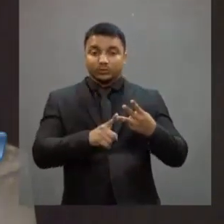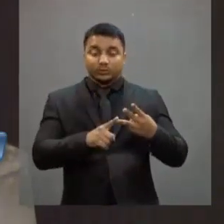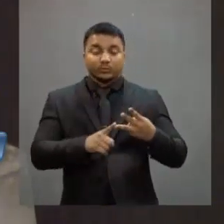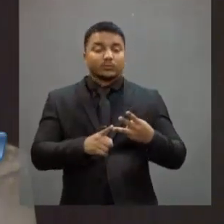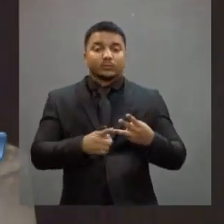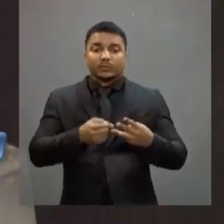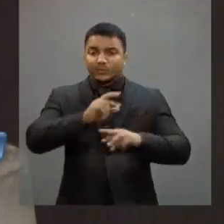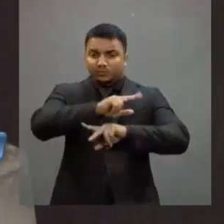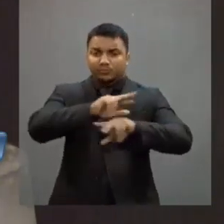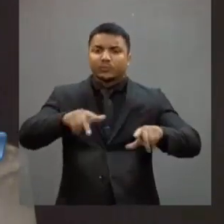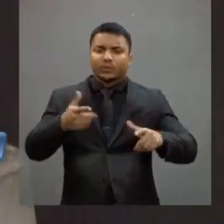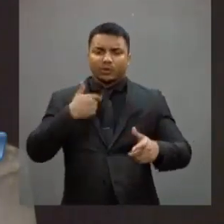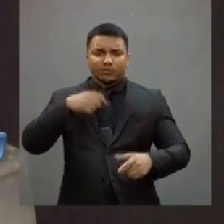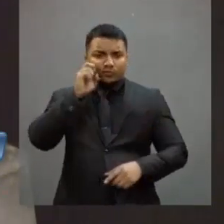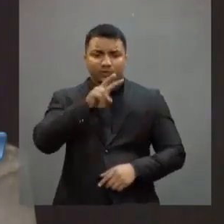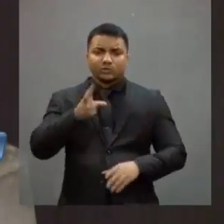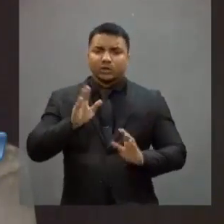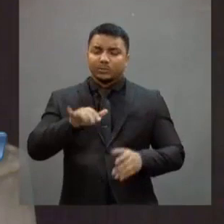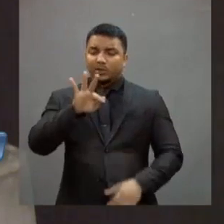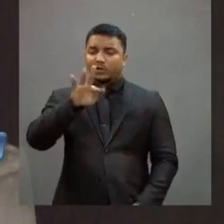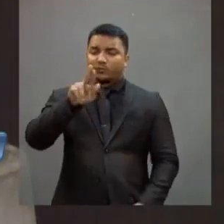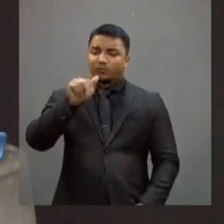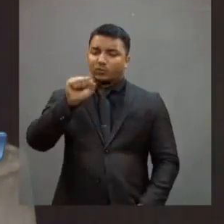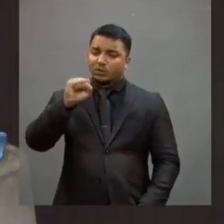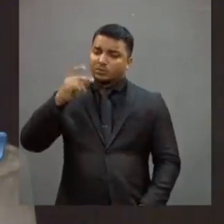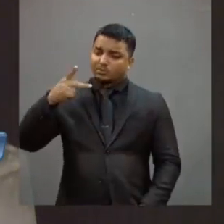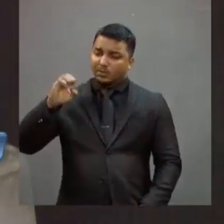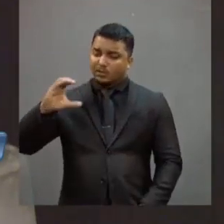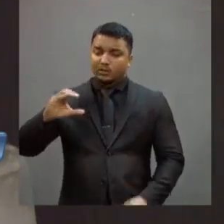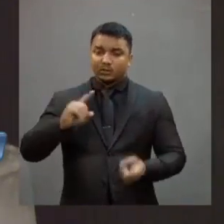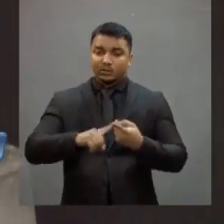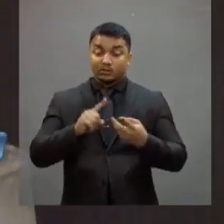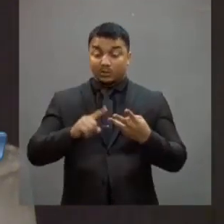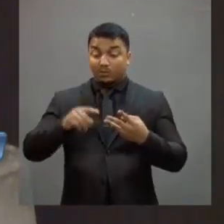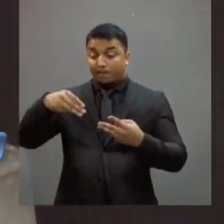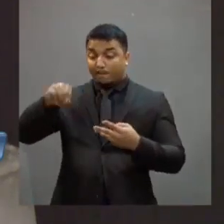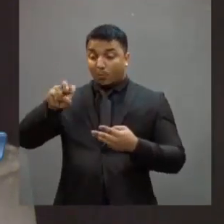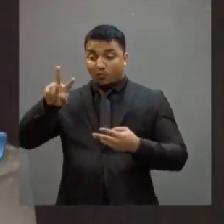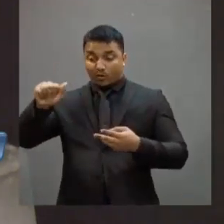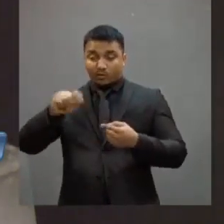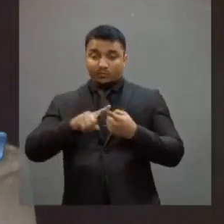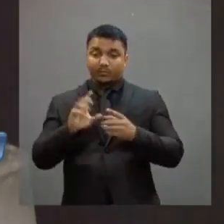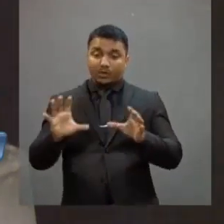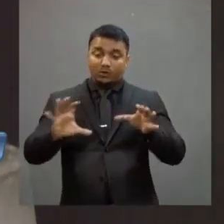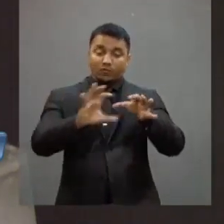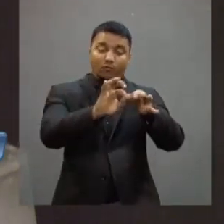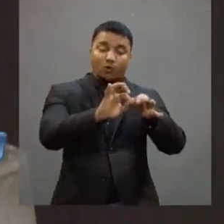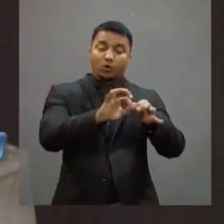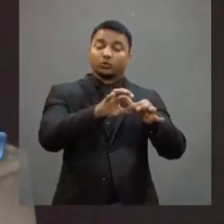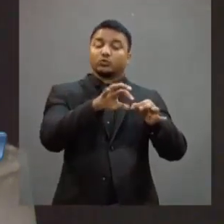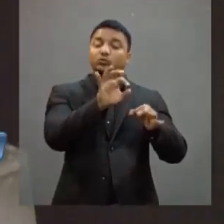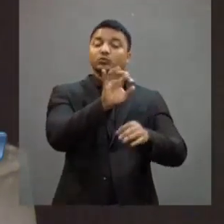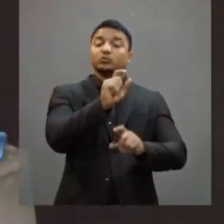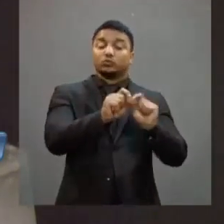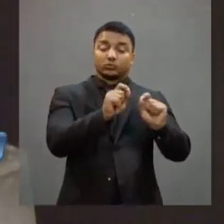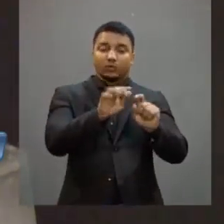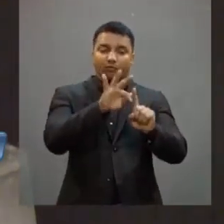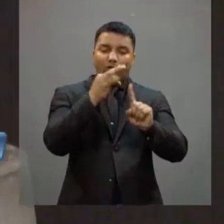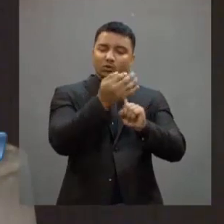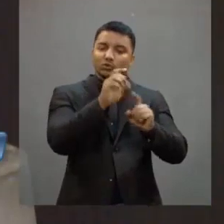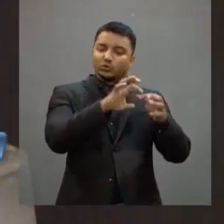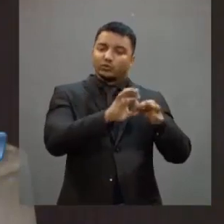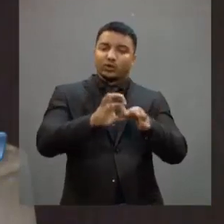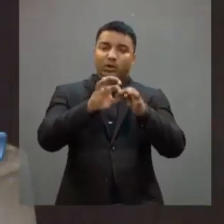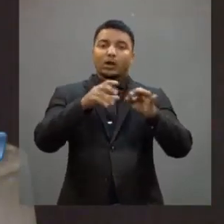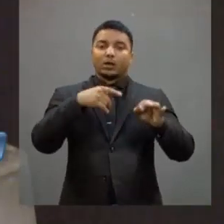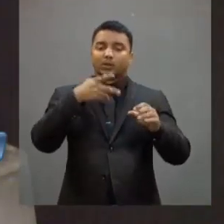Hoje, o FUASPEC e o MOVAS estão se reunindo. O FUASPEC é o Fórum Unificado das associações de servidores, se reúnem